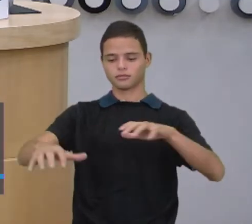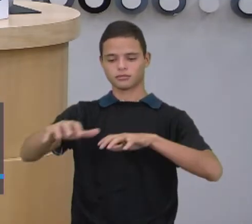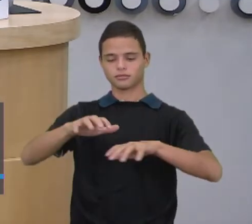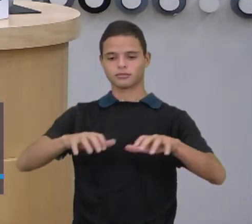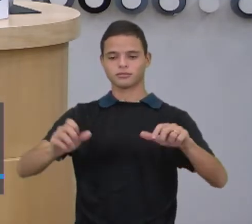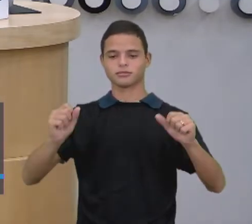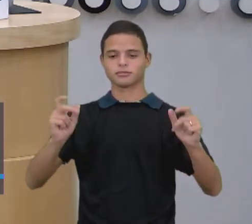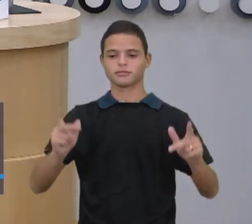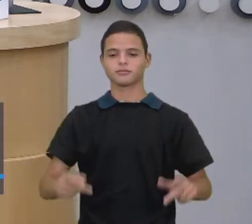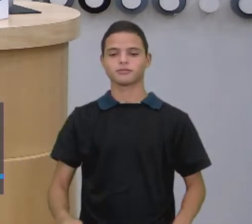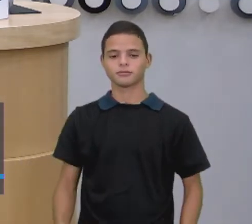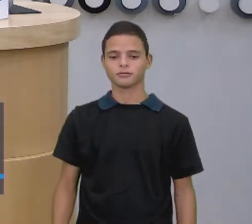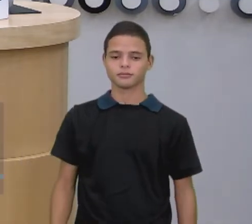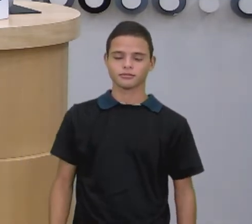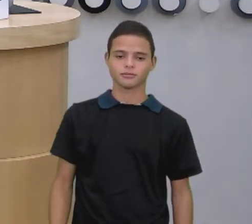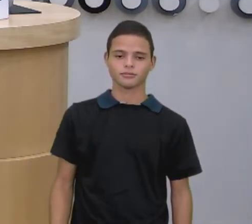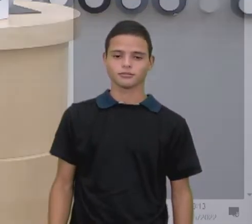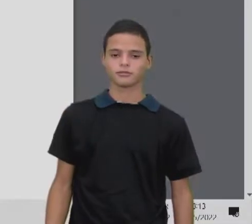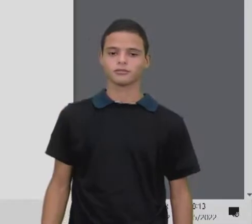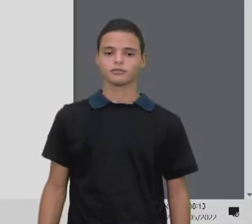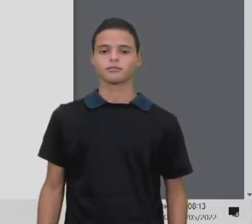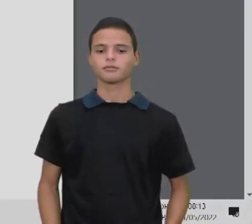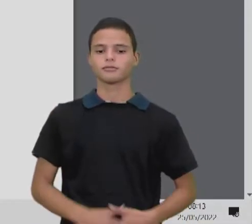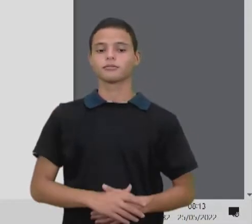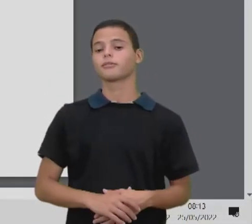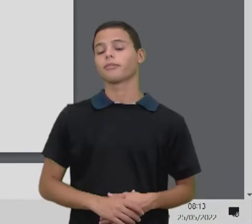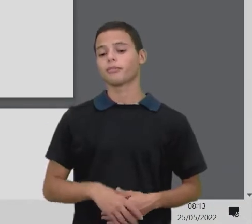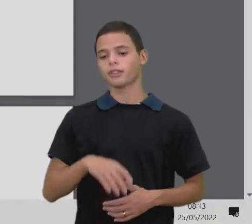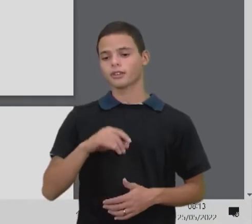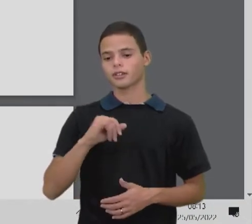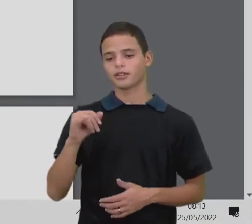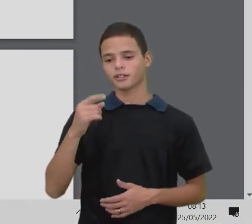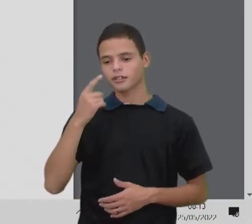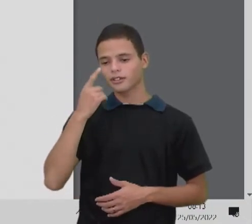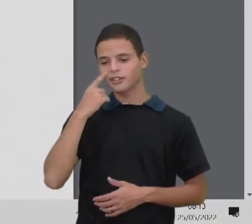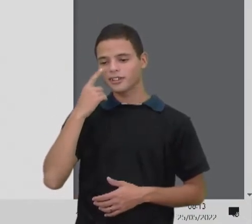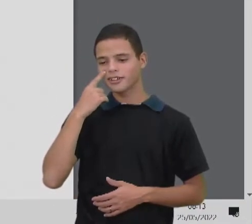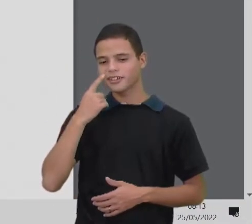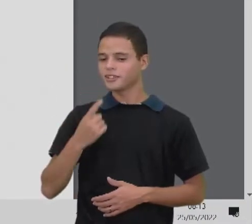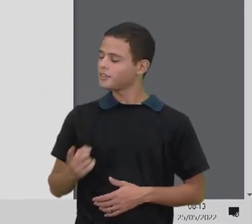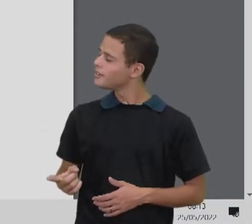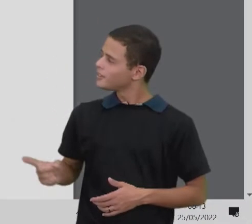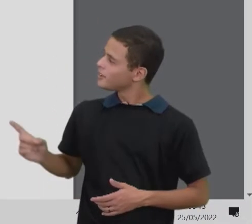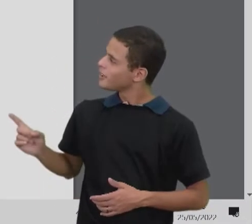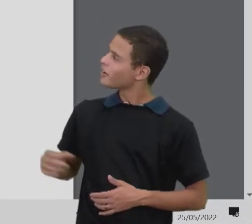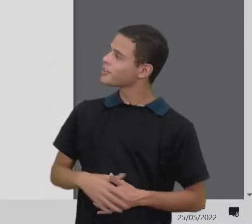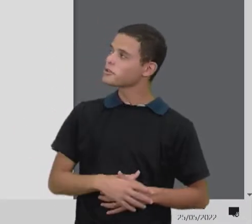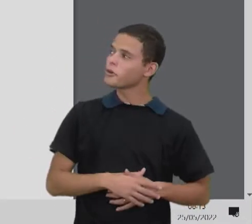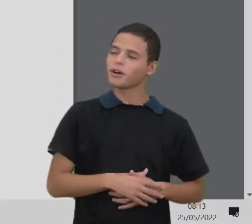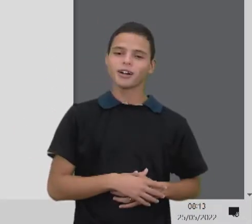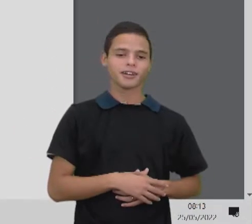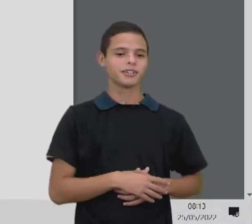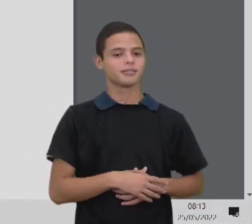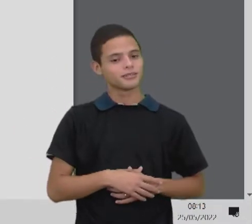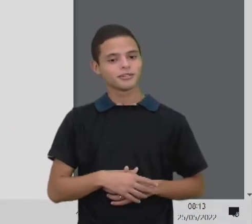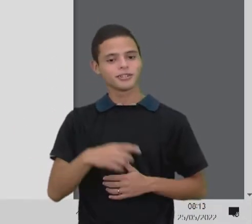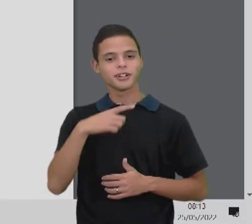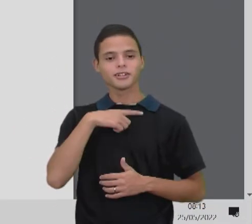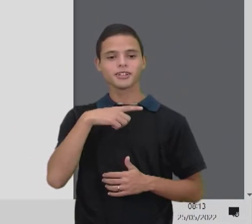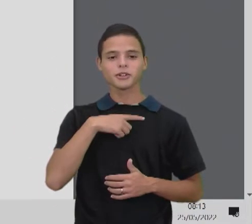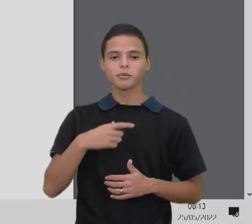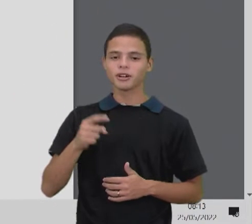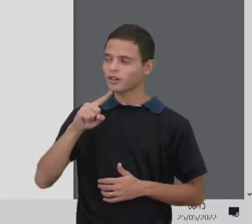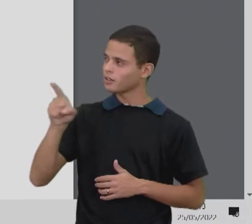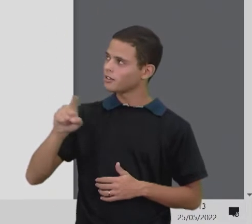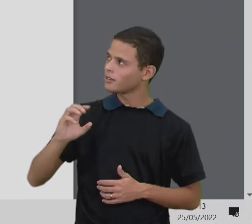bem? E aí, se vocês forem ver, aqui está o zoneamento. Olha